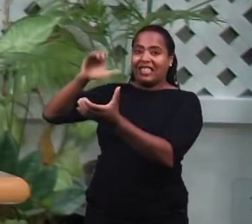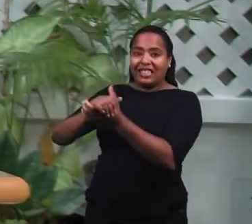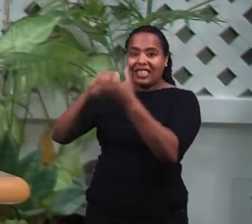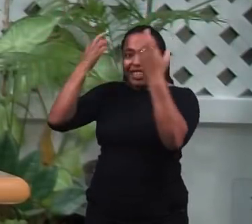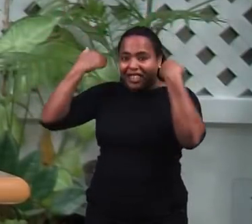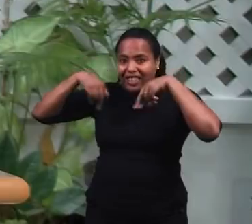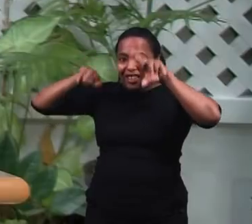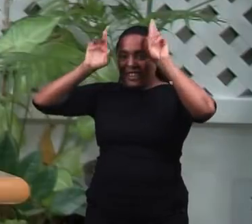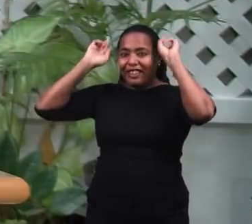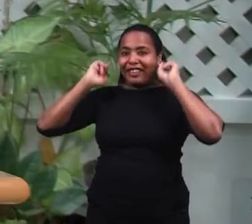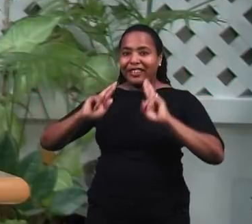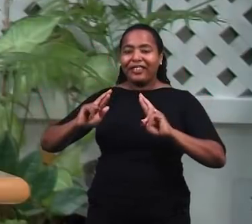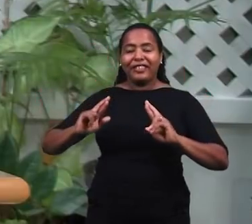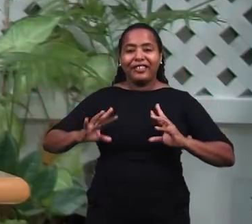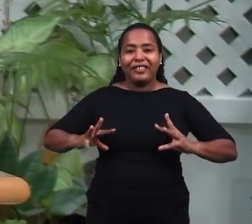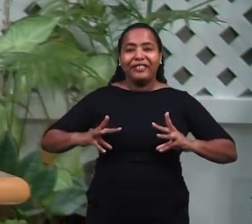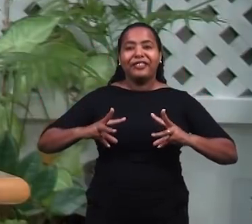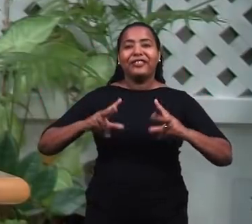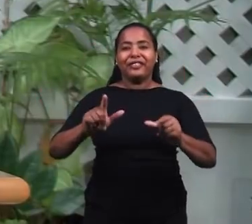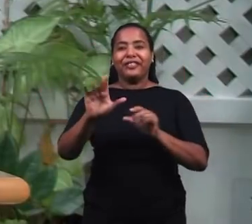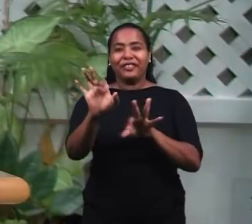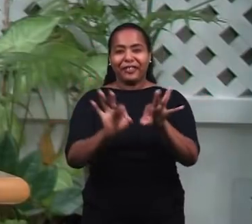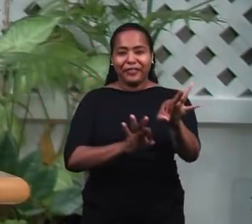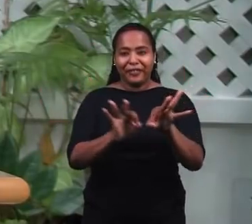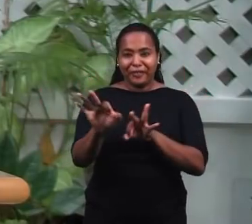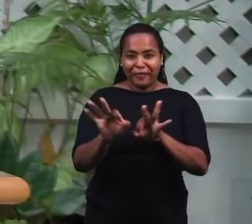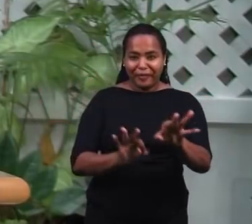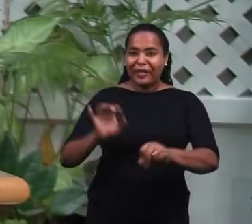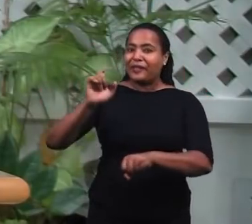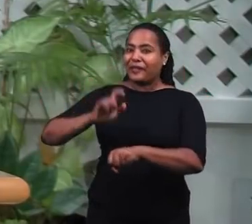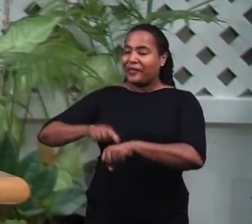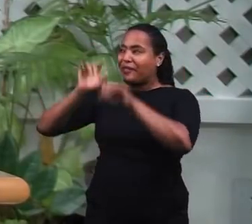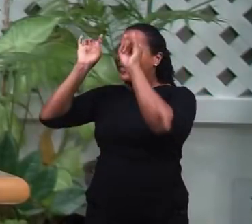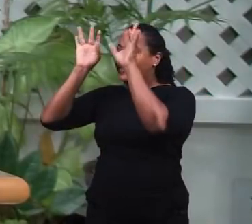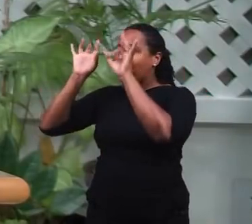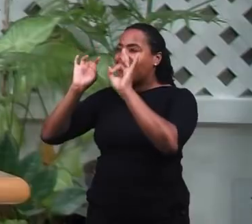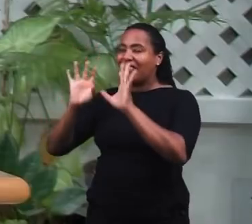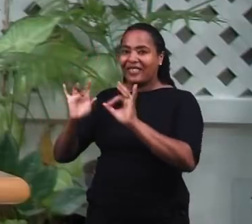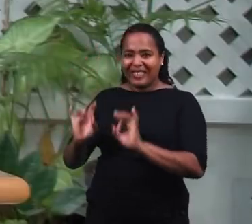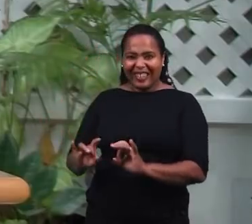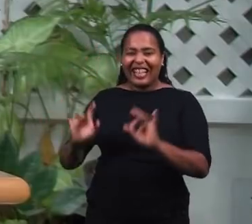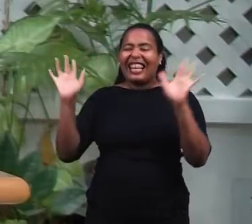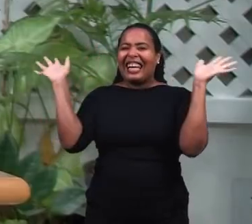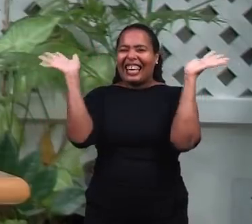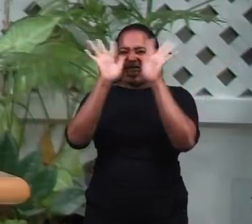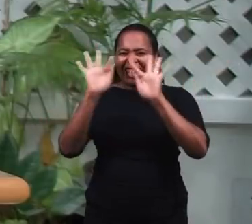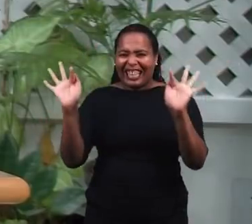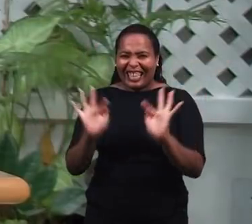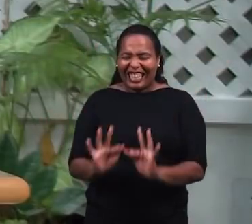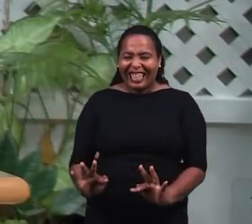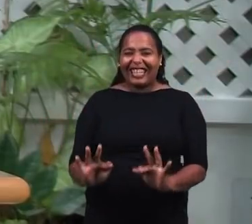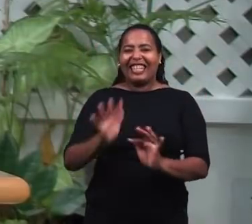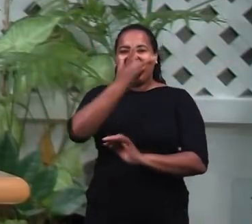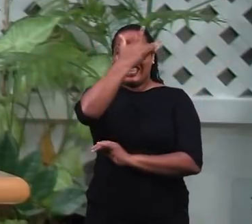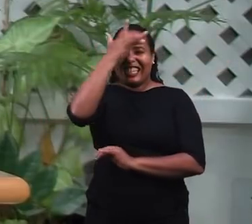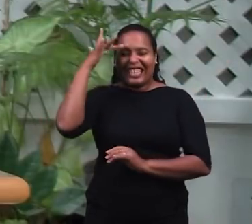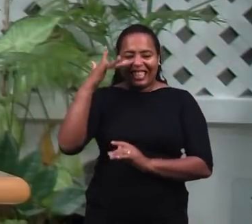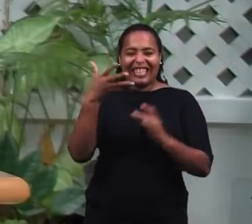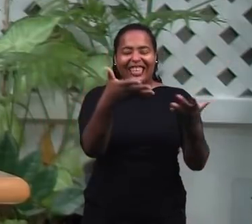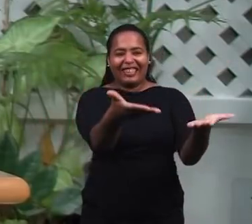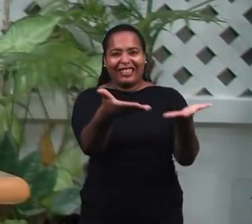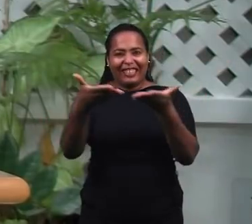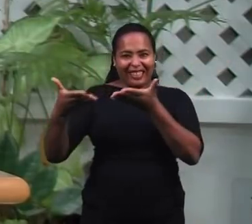Cordeiro, tudo está sendo preparado para isso. Há uma bem-aventurança para aqueles